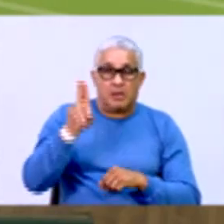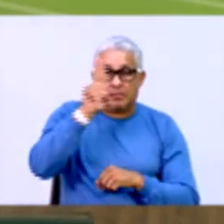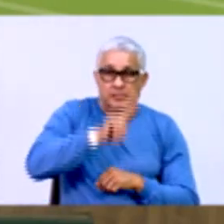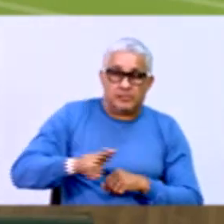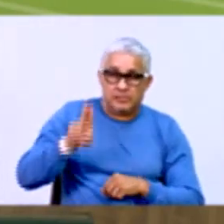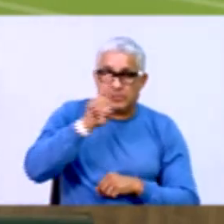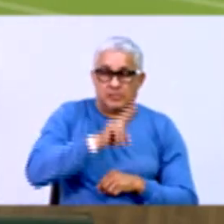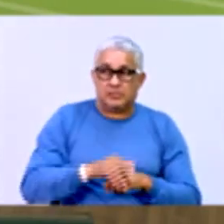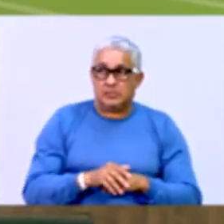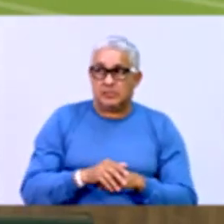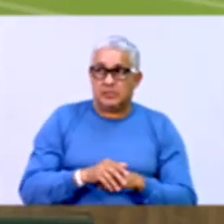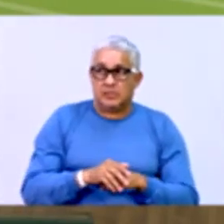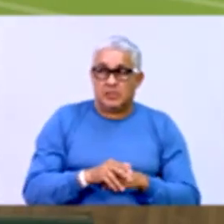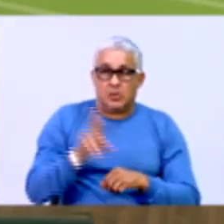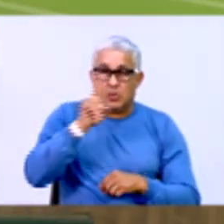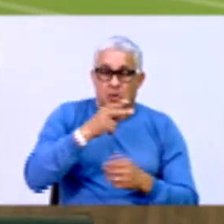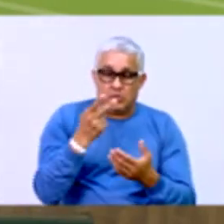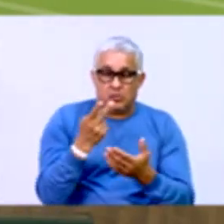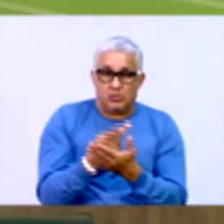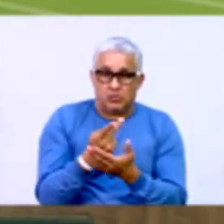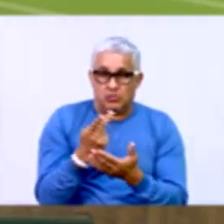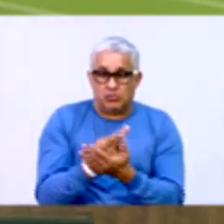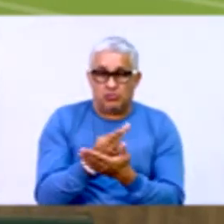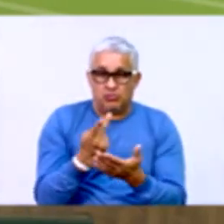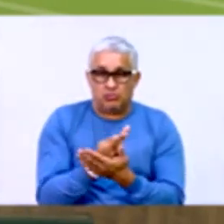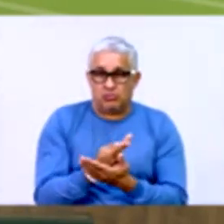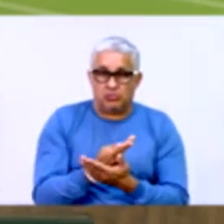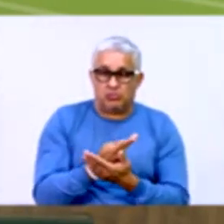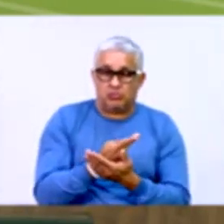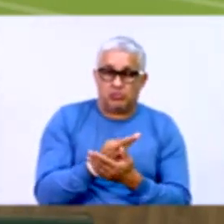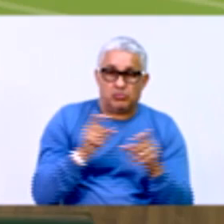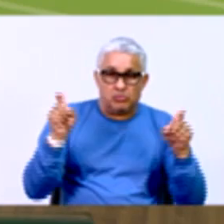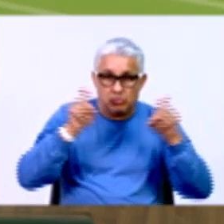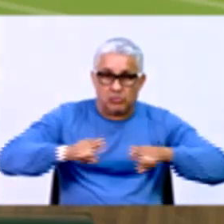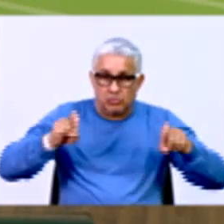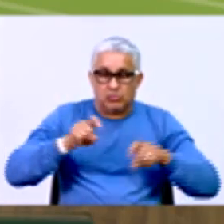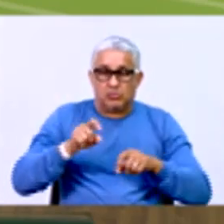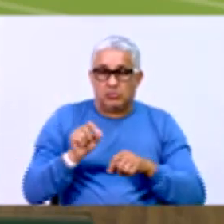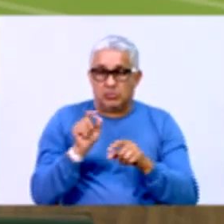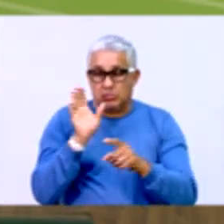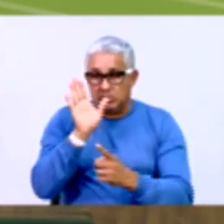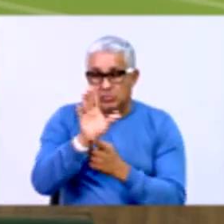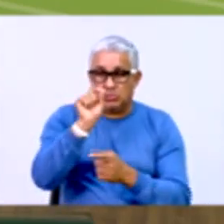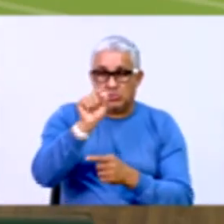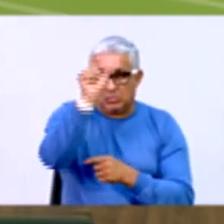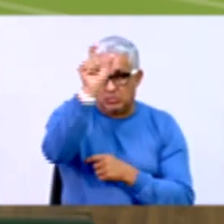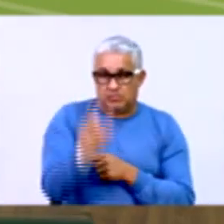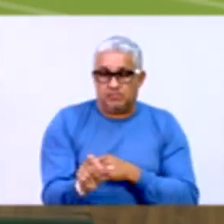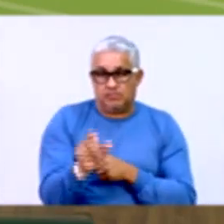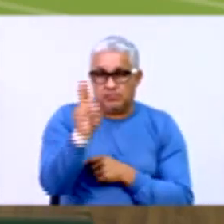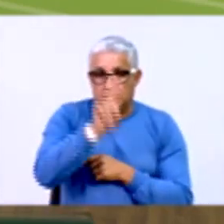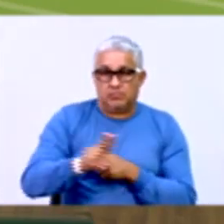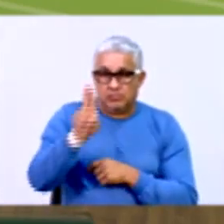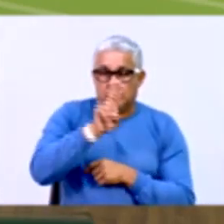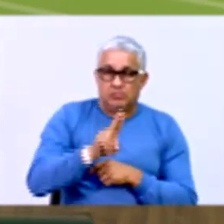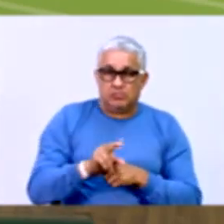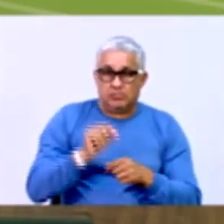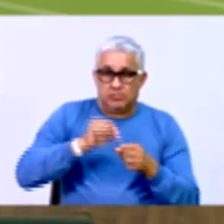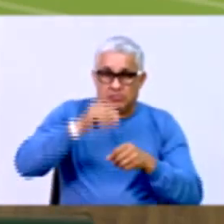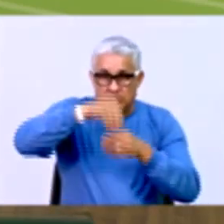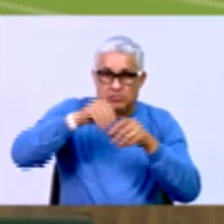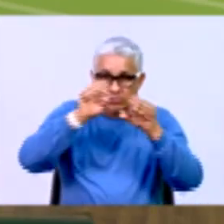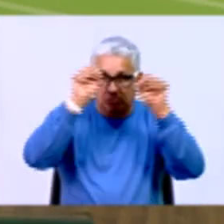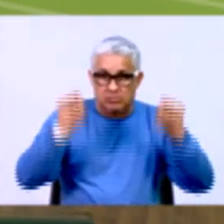de uma determinada empresa, apontando assim o que o usuário está fazendo no sistema e se está utilizando de forma inadequada.